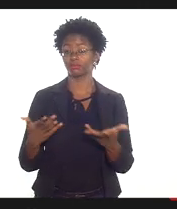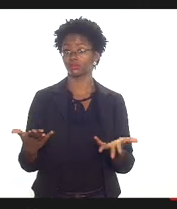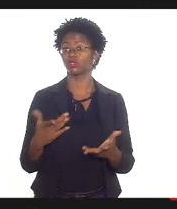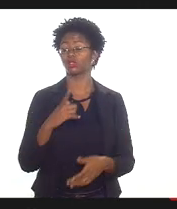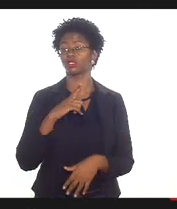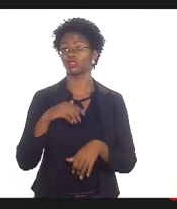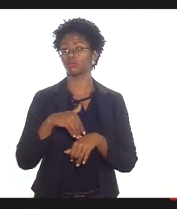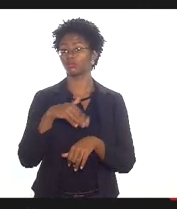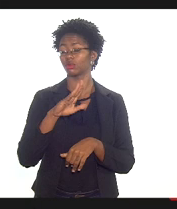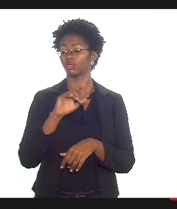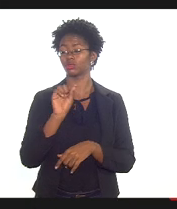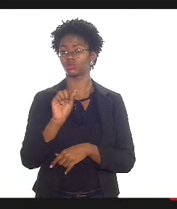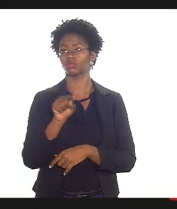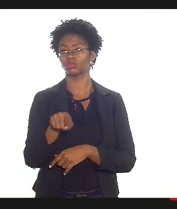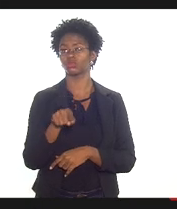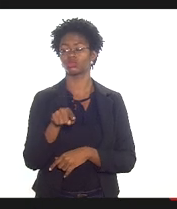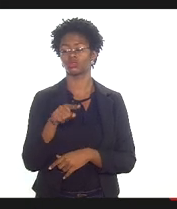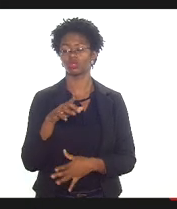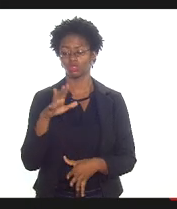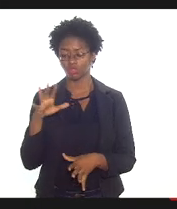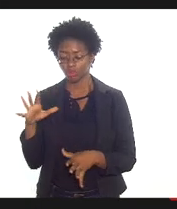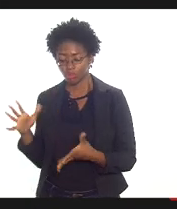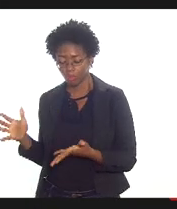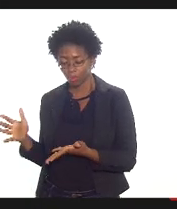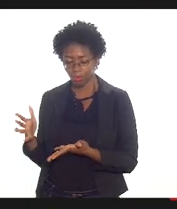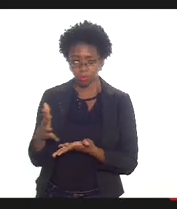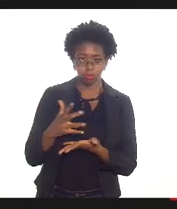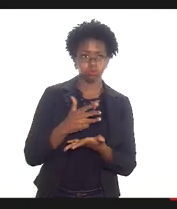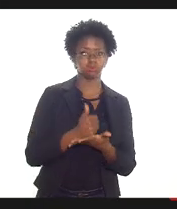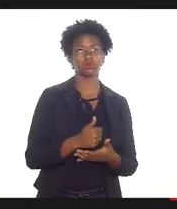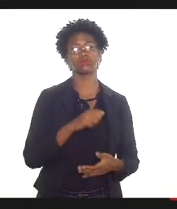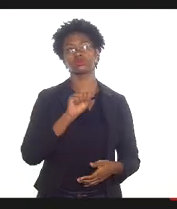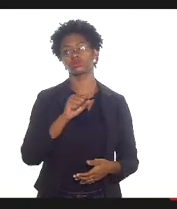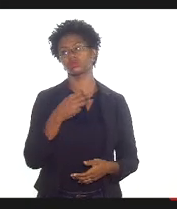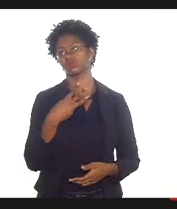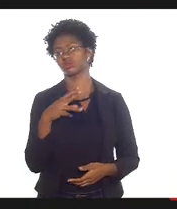nada menos do que um montante de